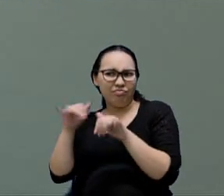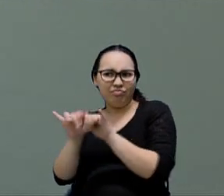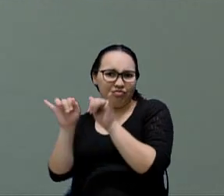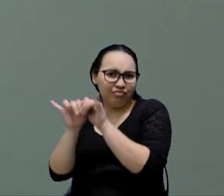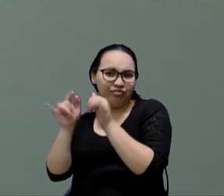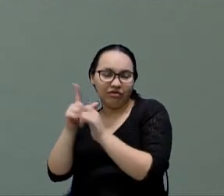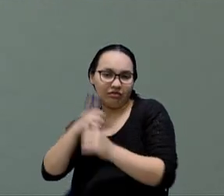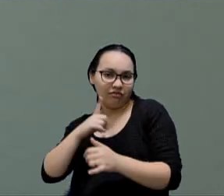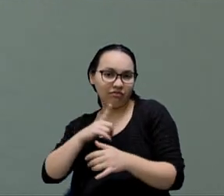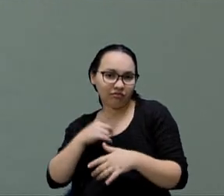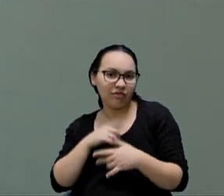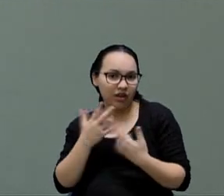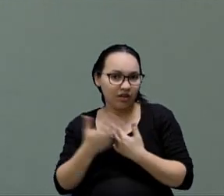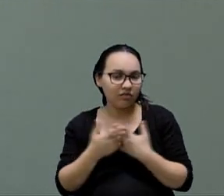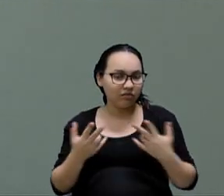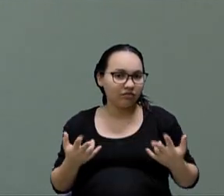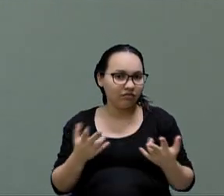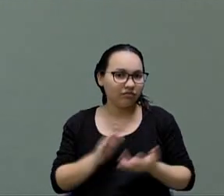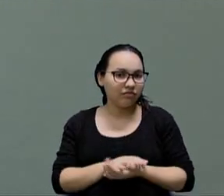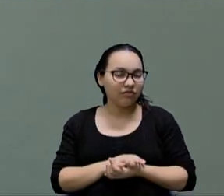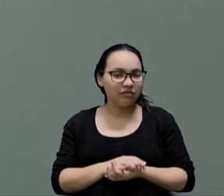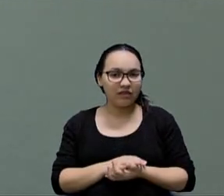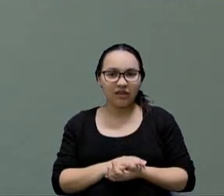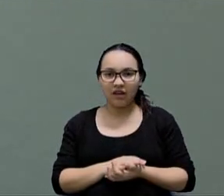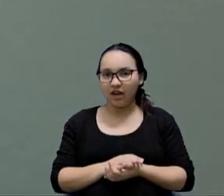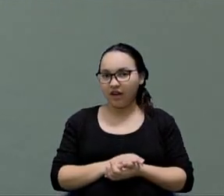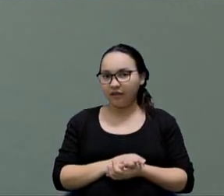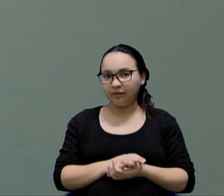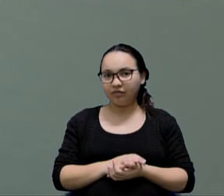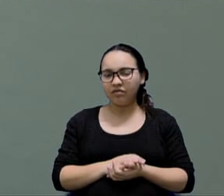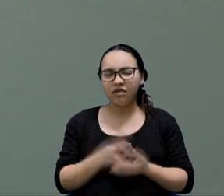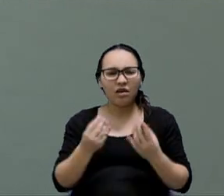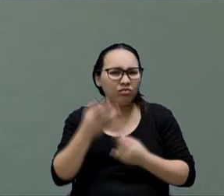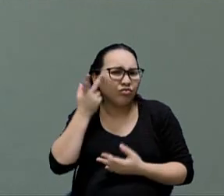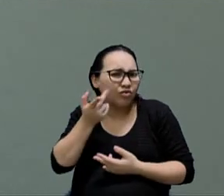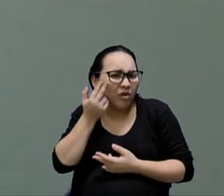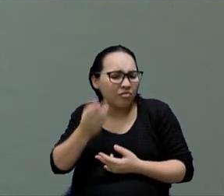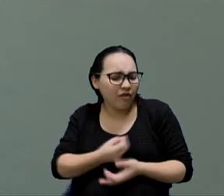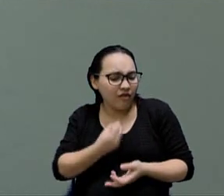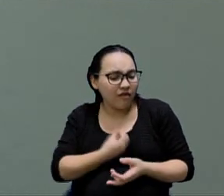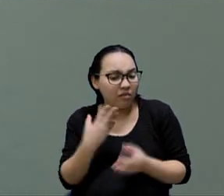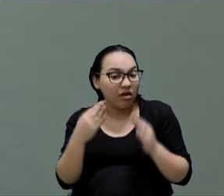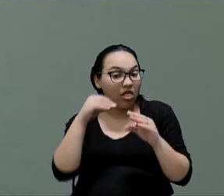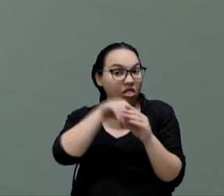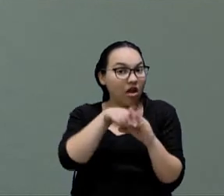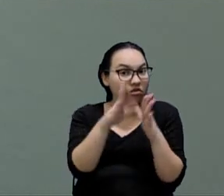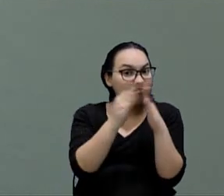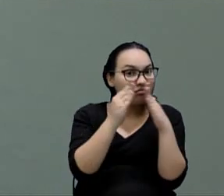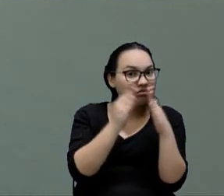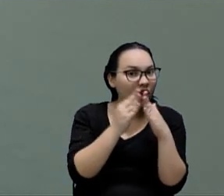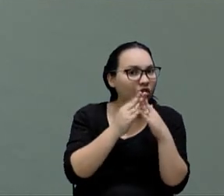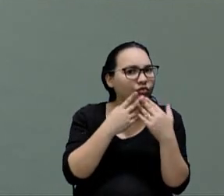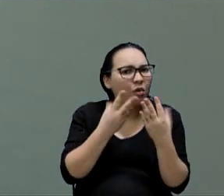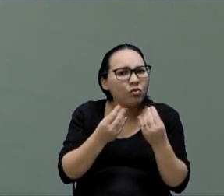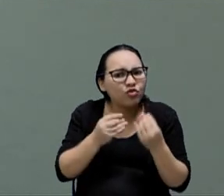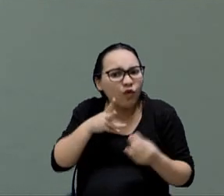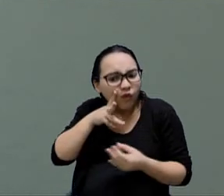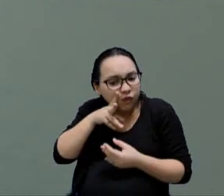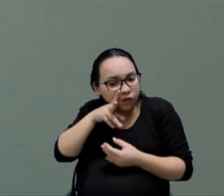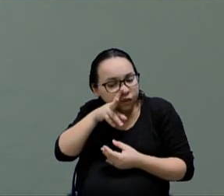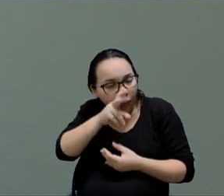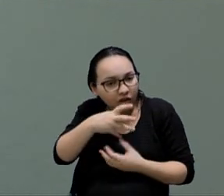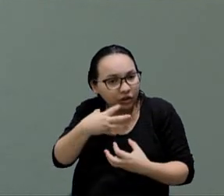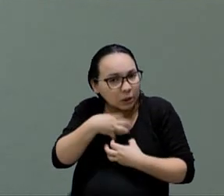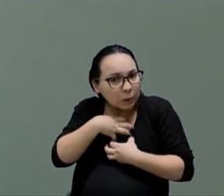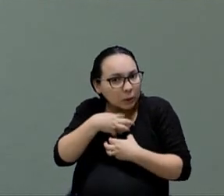relações atuais. É tudo muito superficial, e vivendo dentro de uma casa onde tudo é muito intenso, acaba